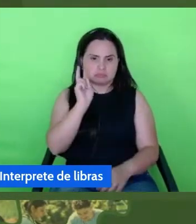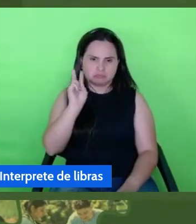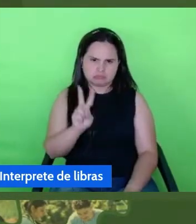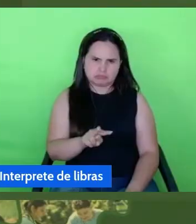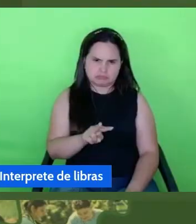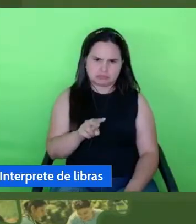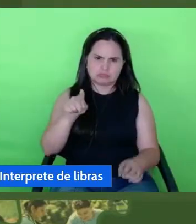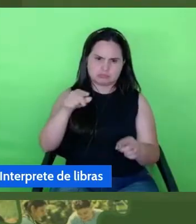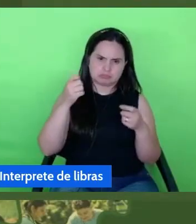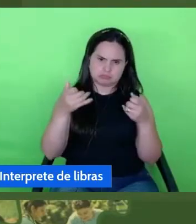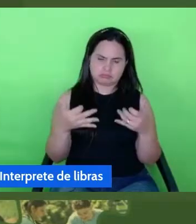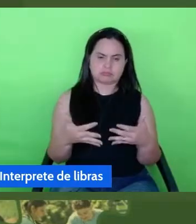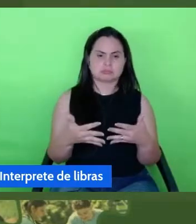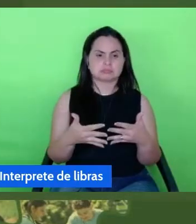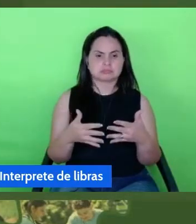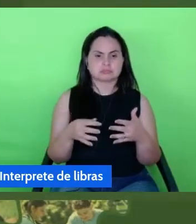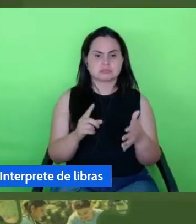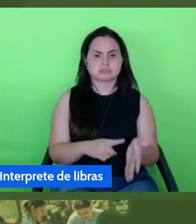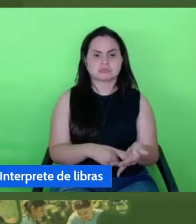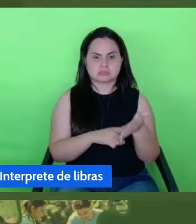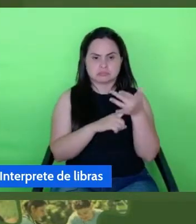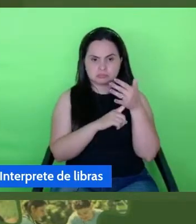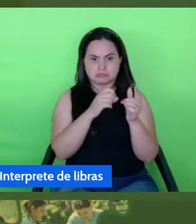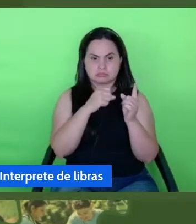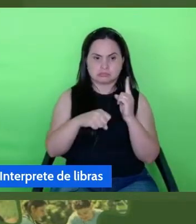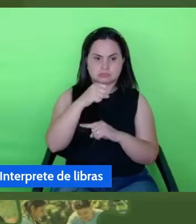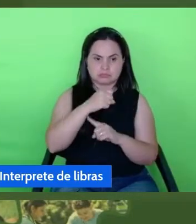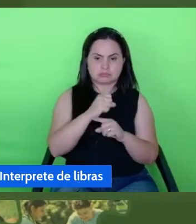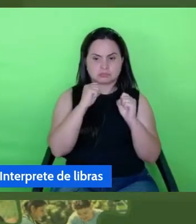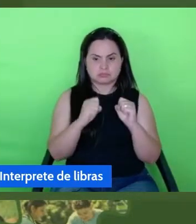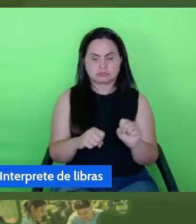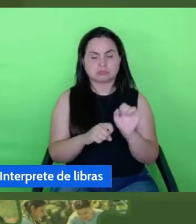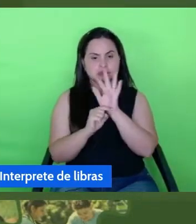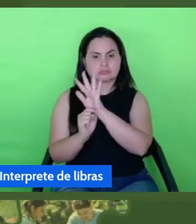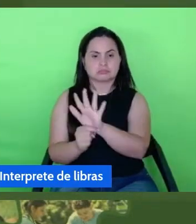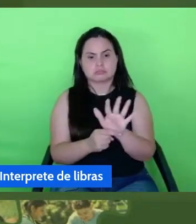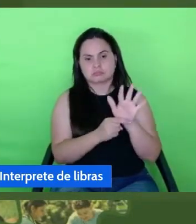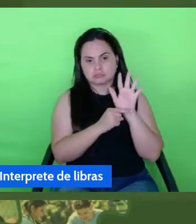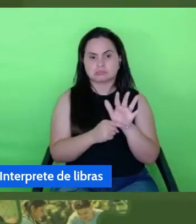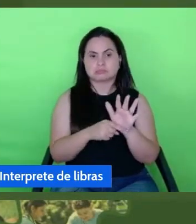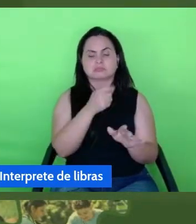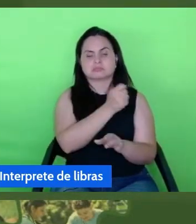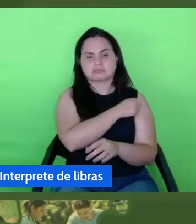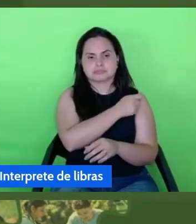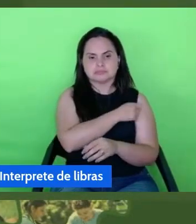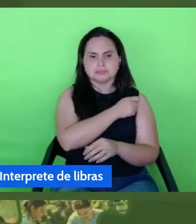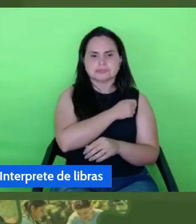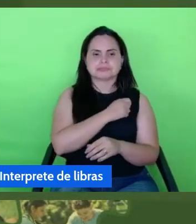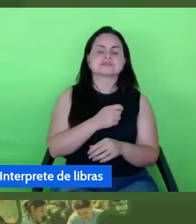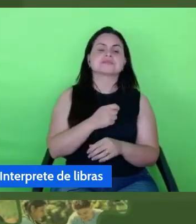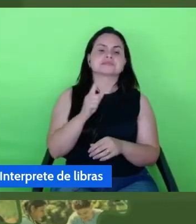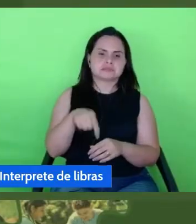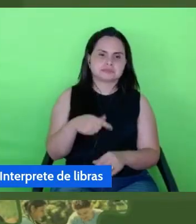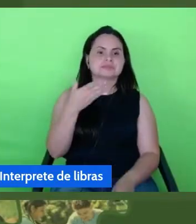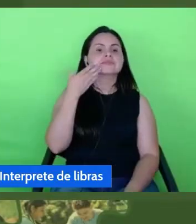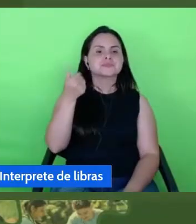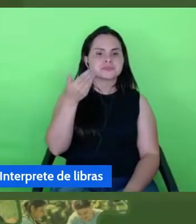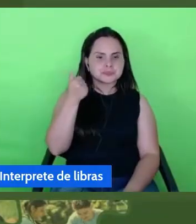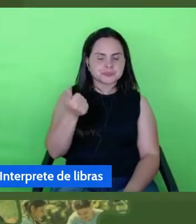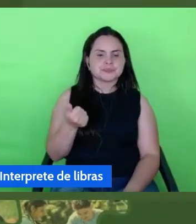olha, as tecnologias sociais podem ajudar os alunos, que são conhecimentos, né,